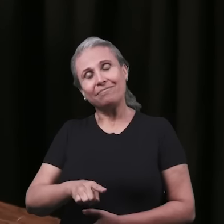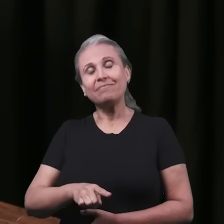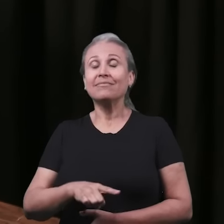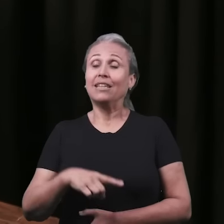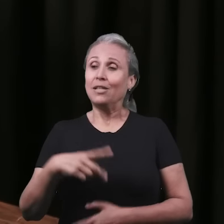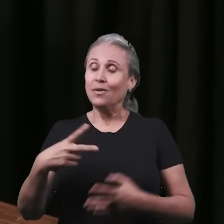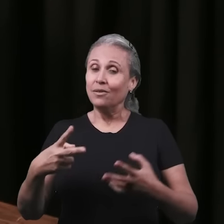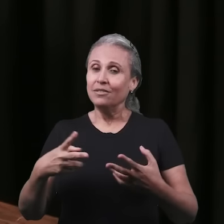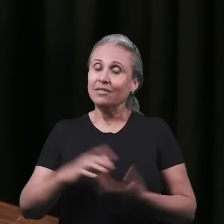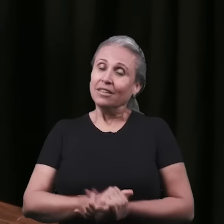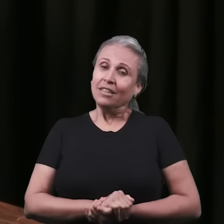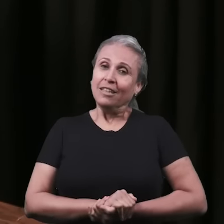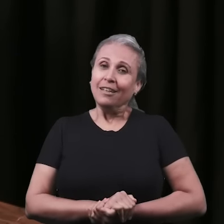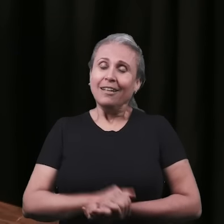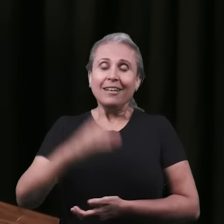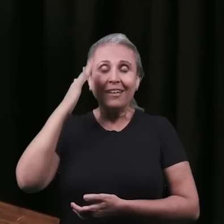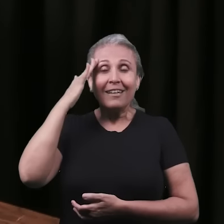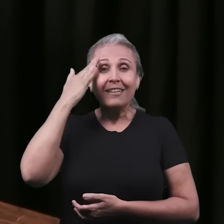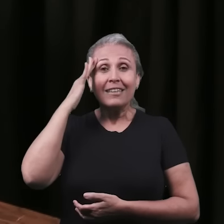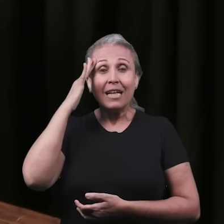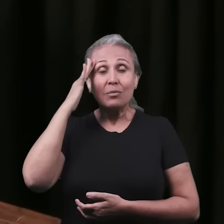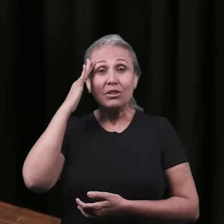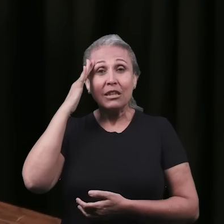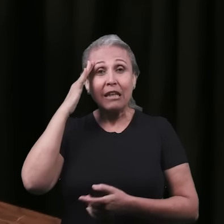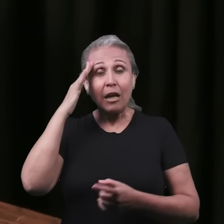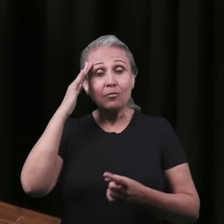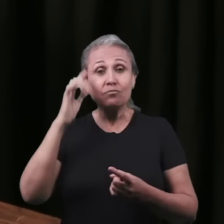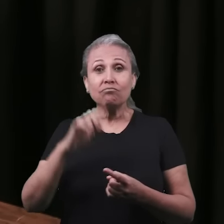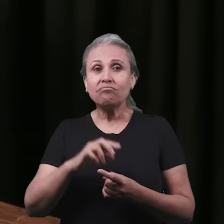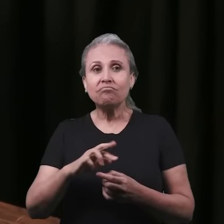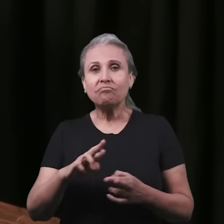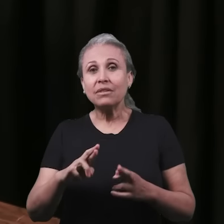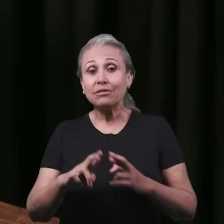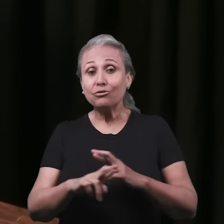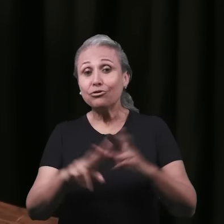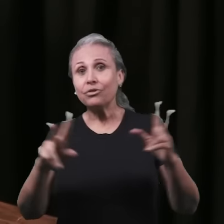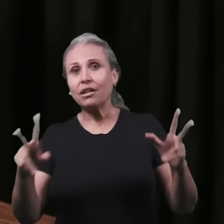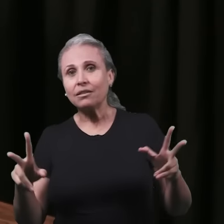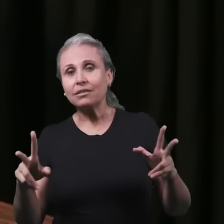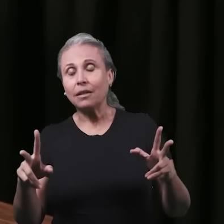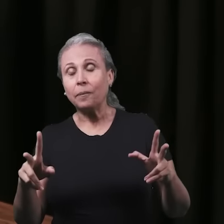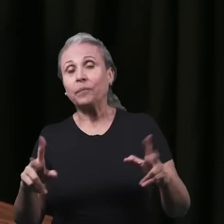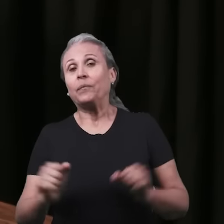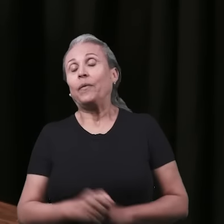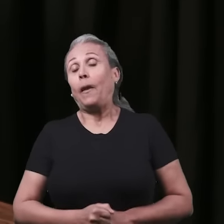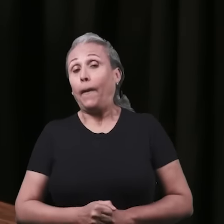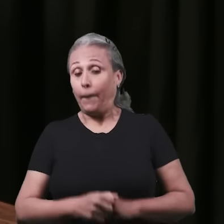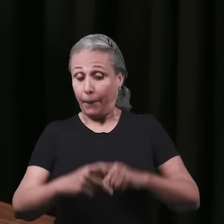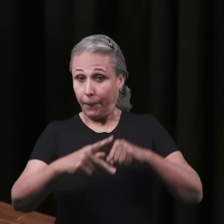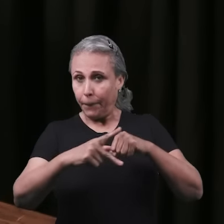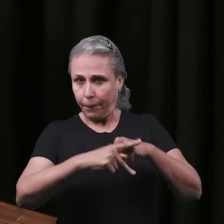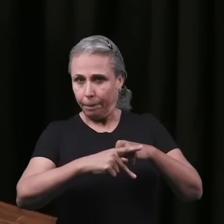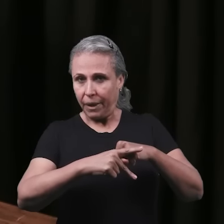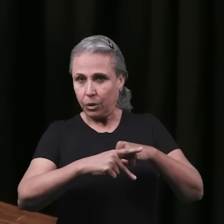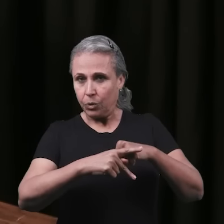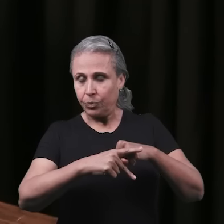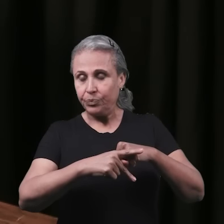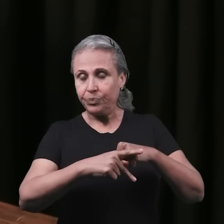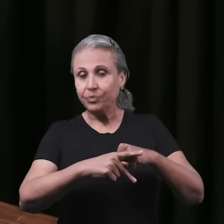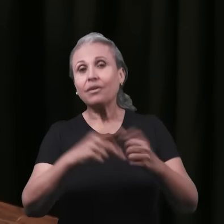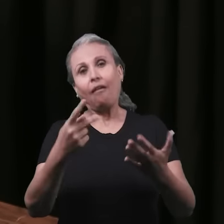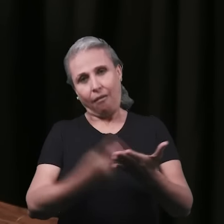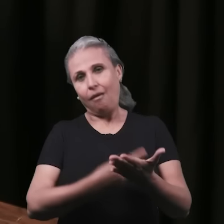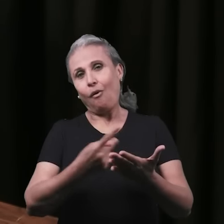vez, um contraste muito importante e relevante para mencionarmos aqui. Porque Pedro, a palavra fala que Pedro ele também